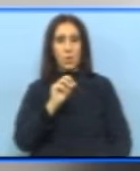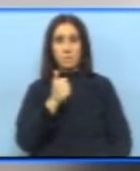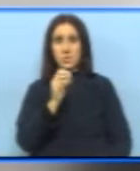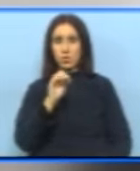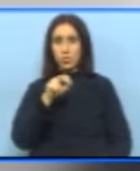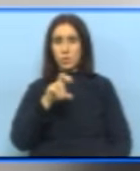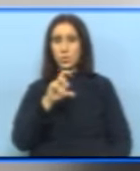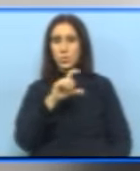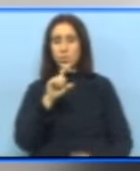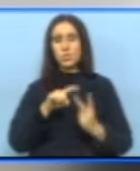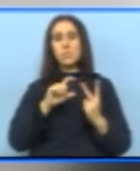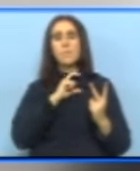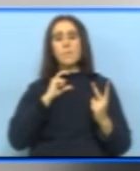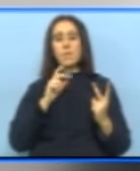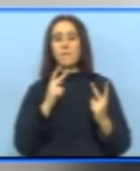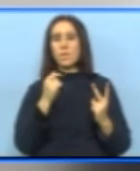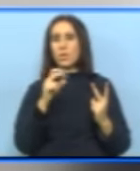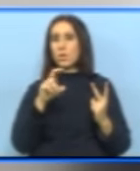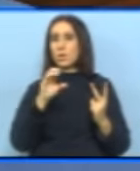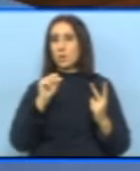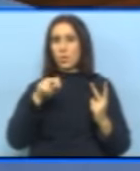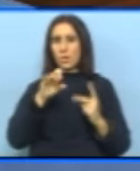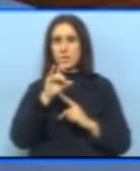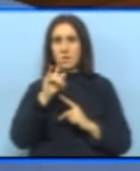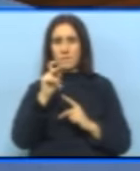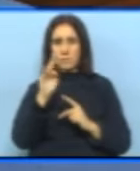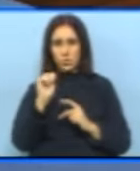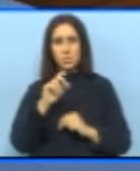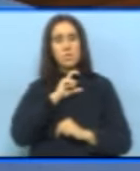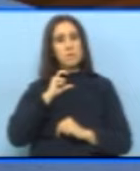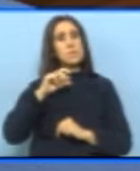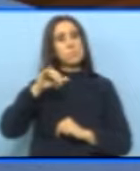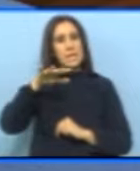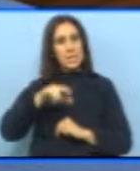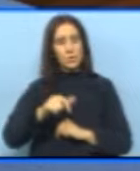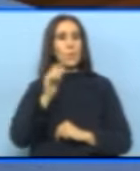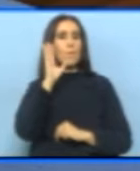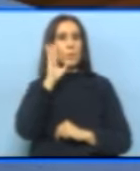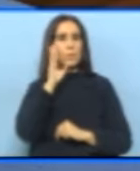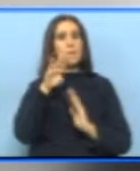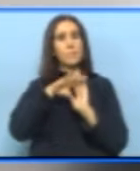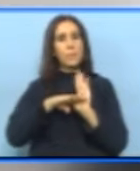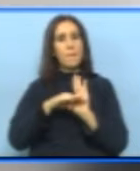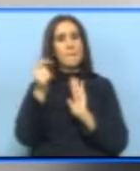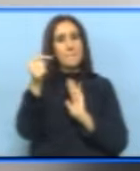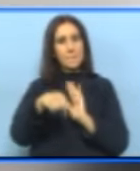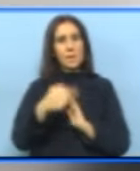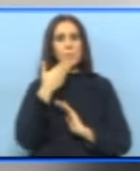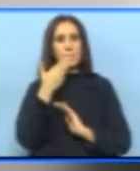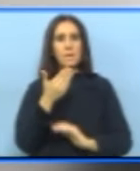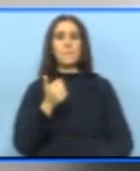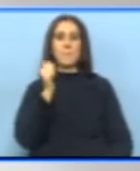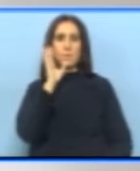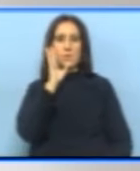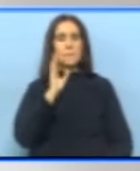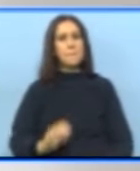Vítor Gonçalves, párocos em Lisboa. Muito boa tarde e obrigado por estarem neste programa. Alguma temática, Padre